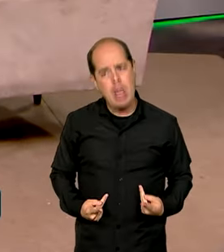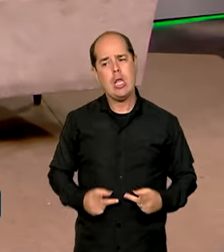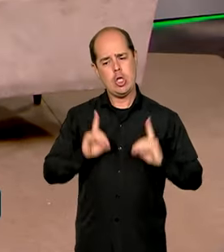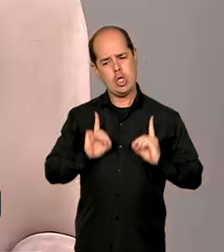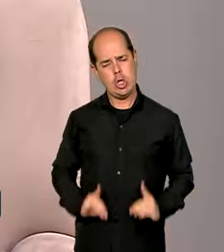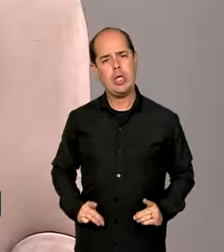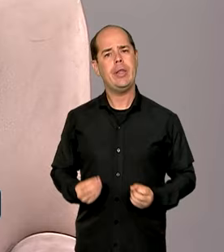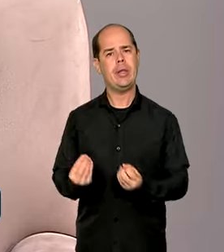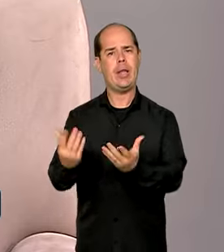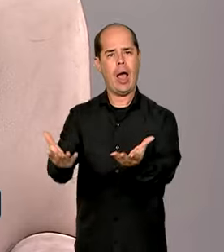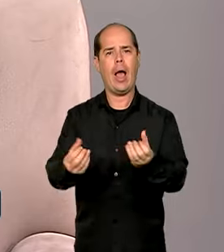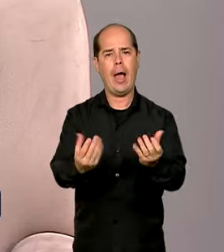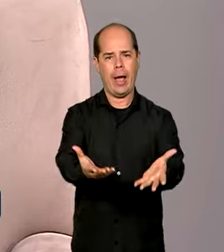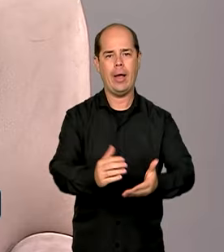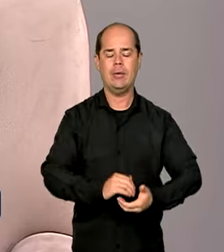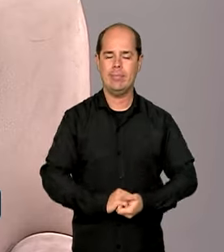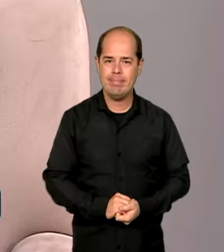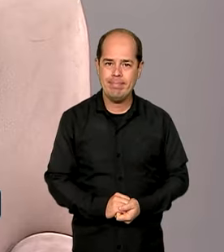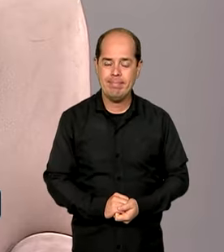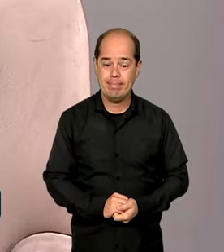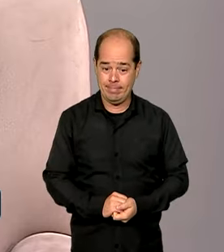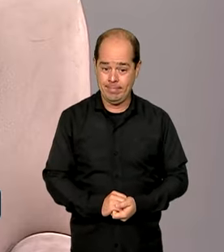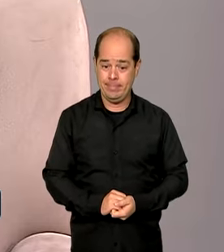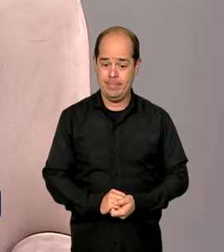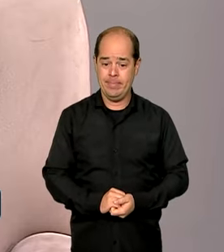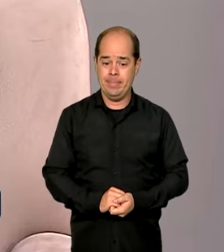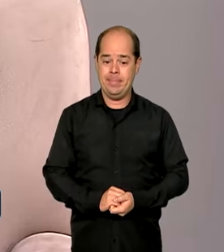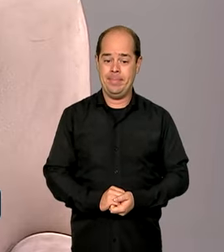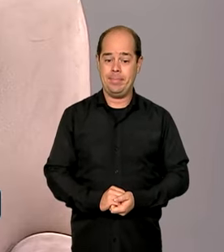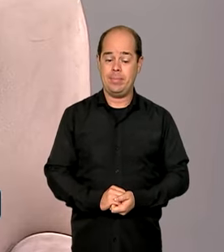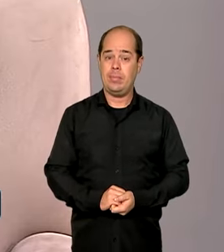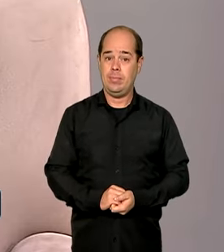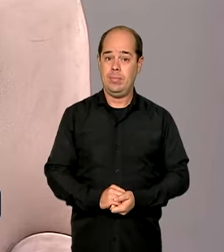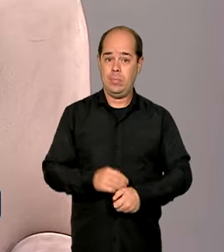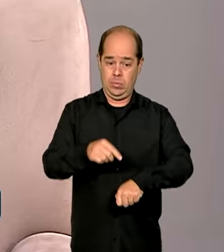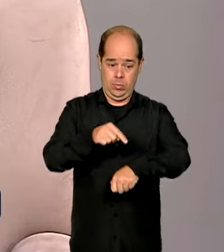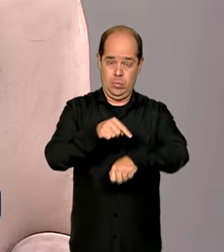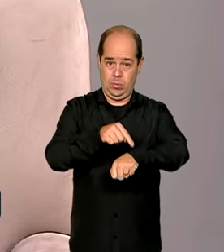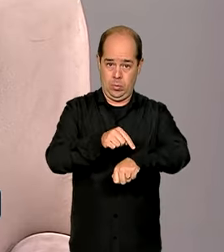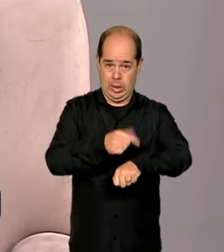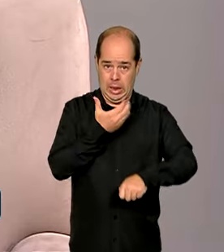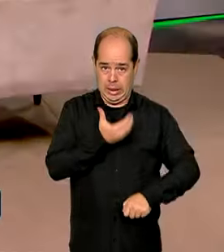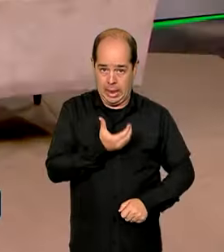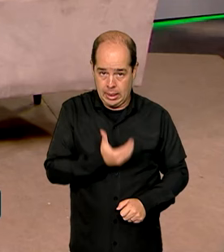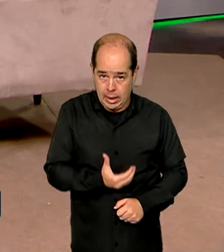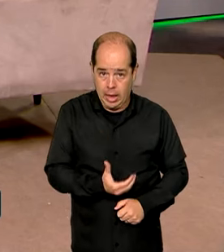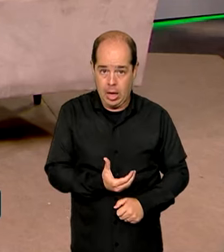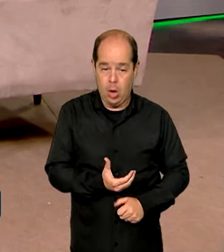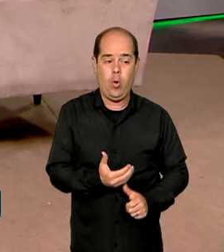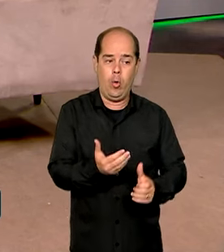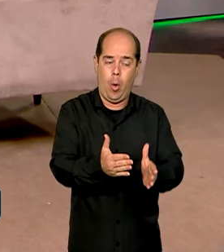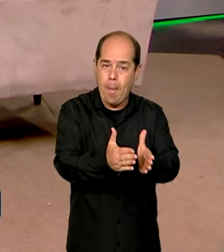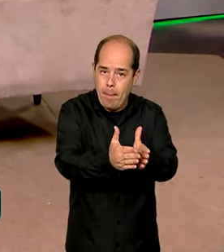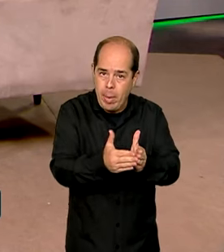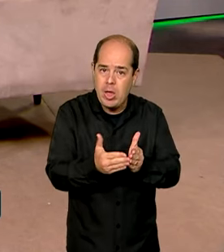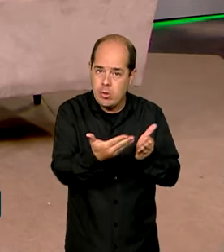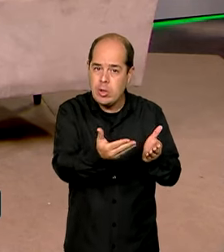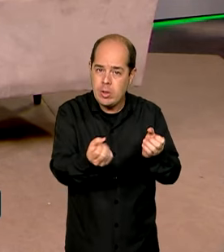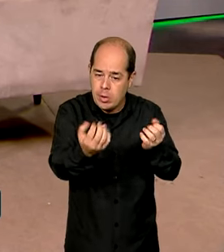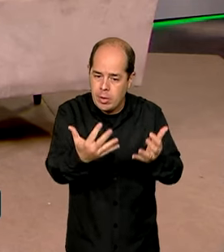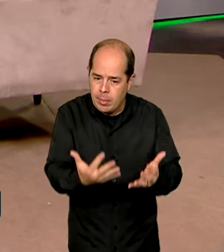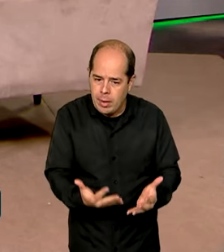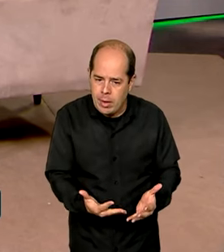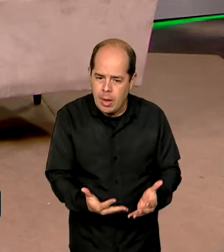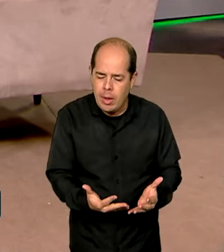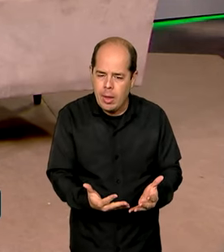né, eu vou pedir para o senhor encerrar essa nossa conversa falando sobre o Plano Brasil Sem Fome, né, essa iniciativa essencial,